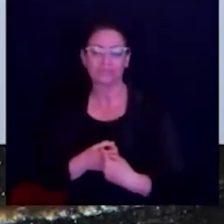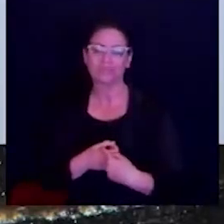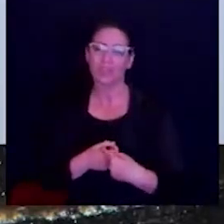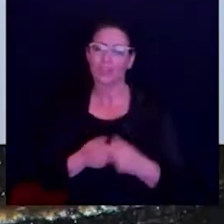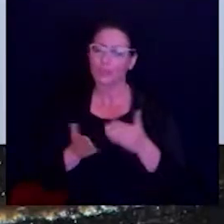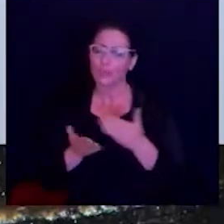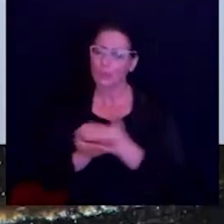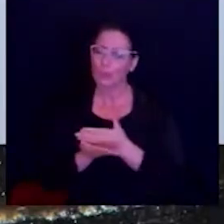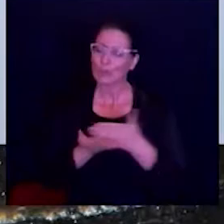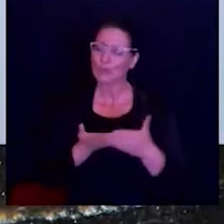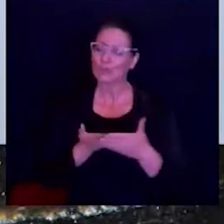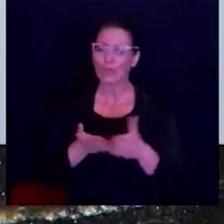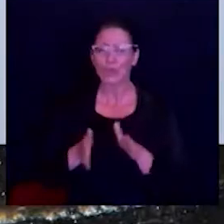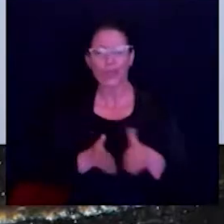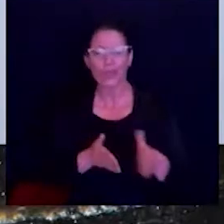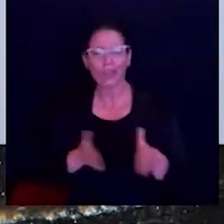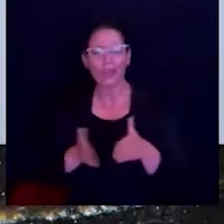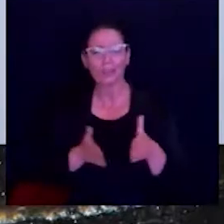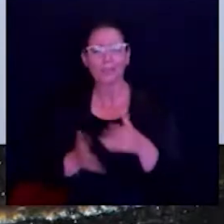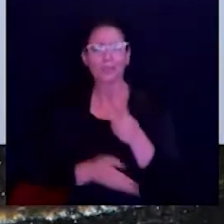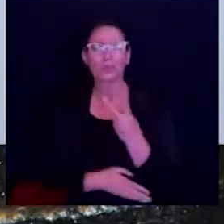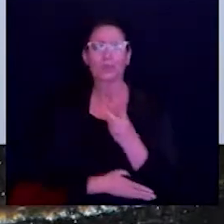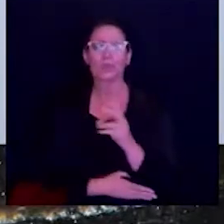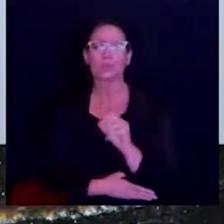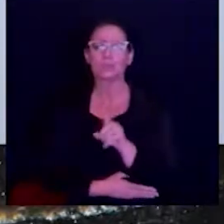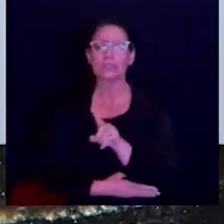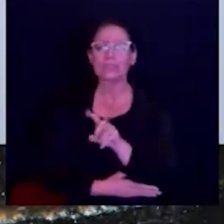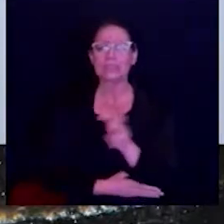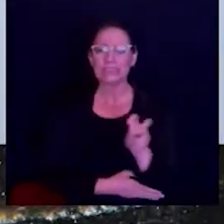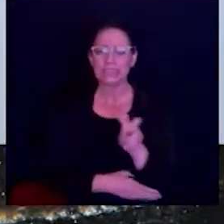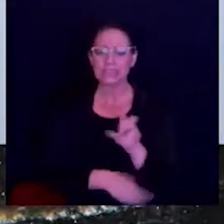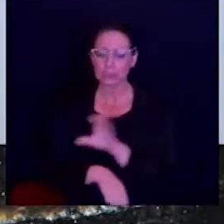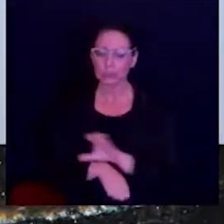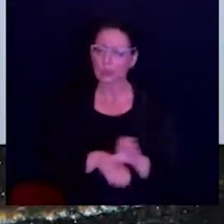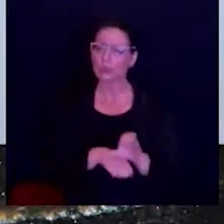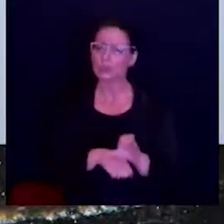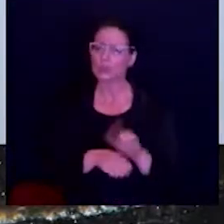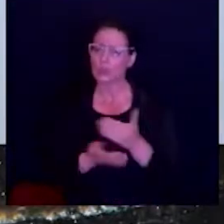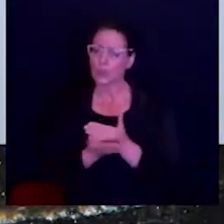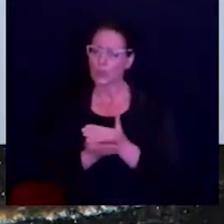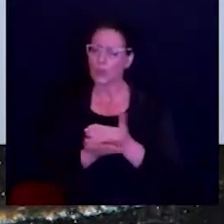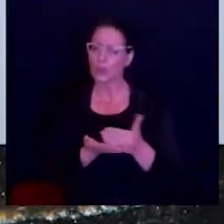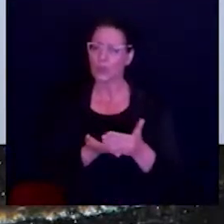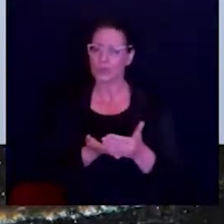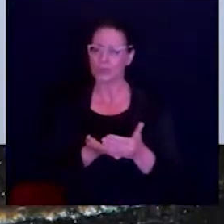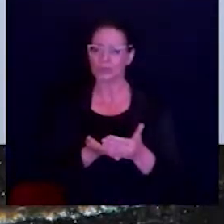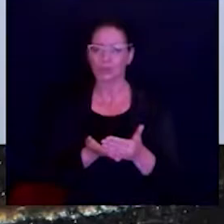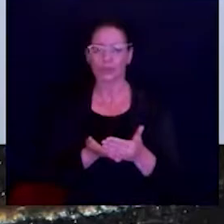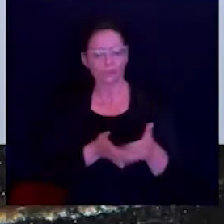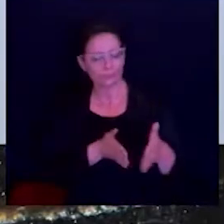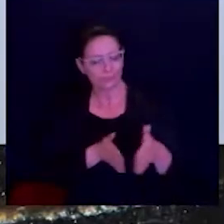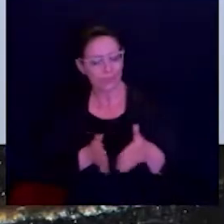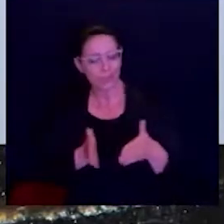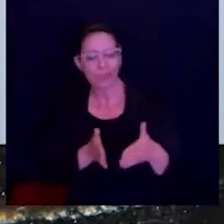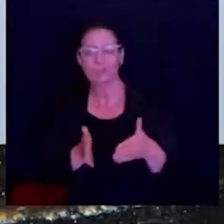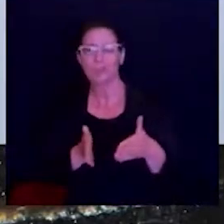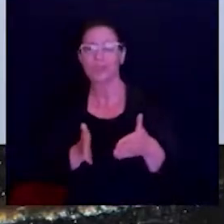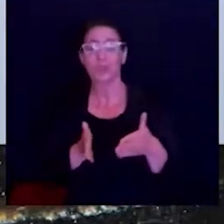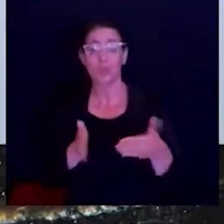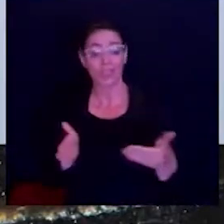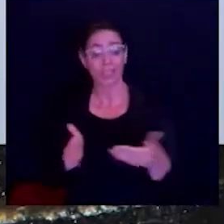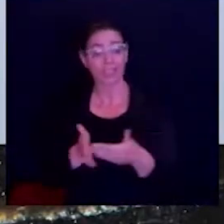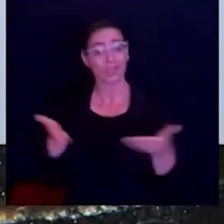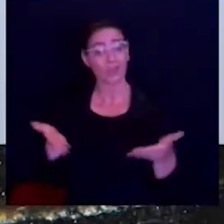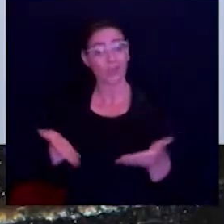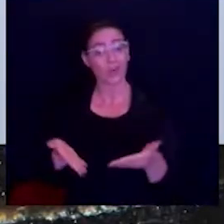nessa instituição. Em 2015, quando o curso de Arquitetura iniciou, trilhamos este caminho que nos trouxe até aqui,